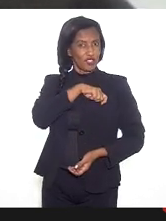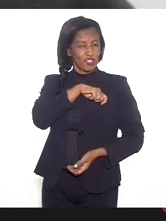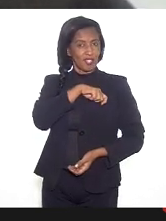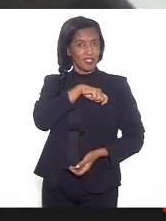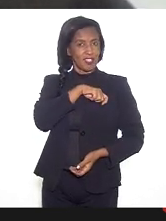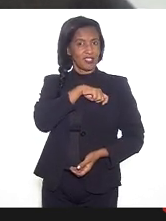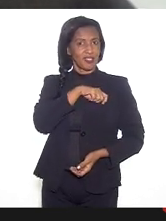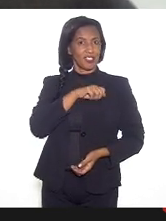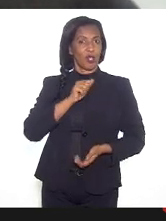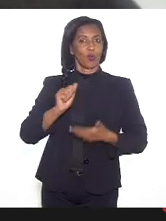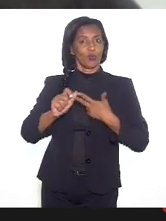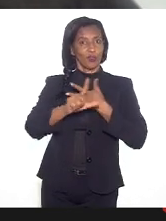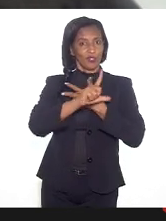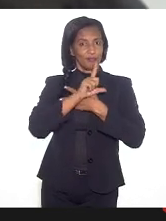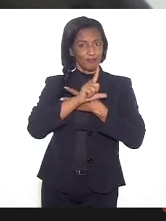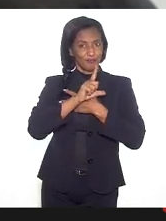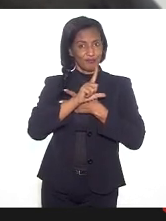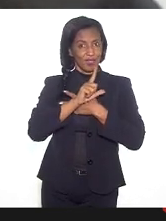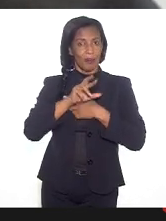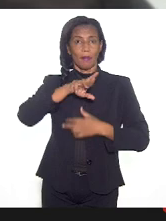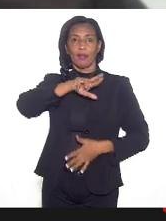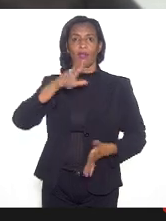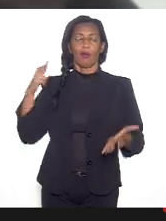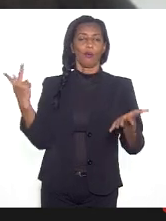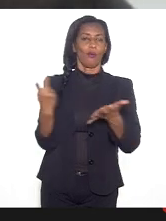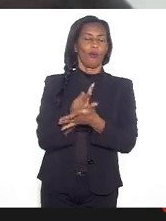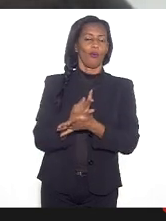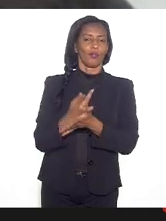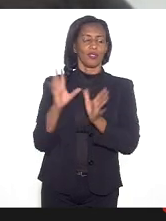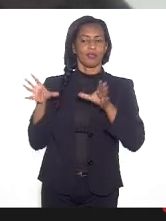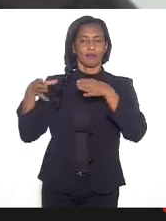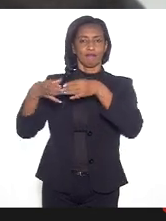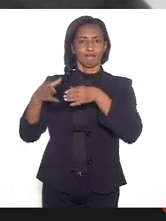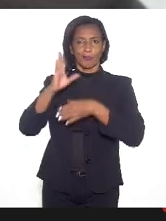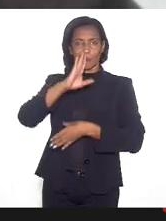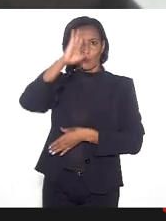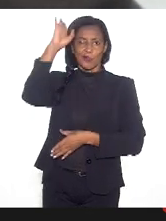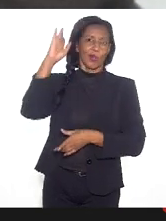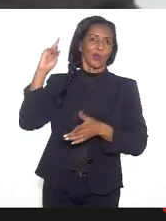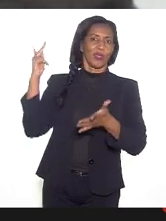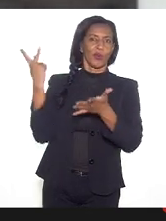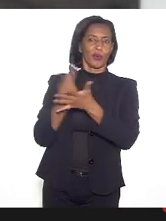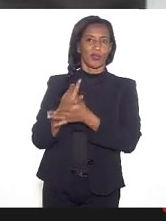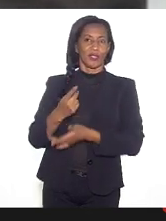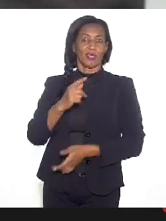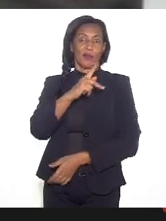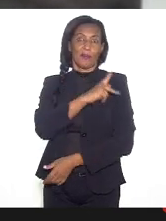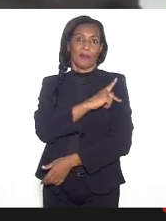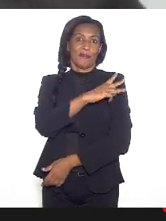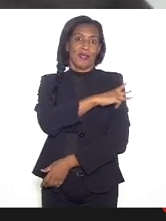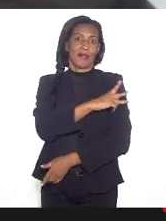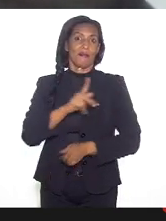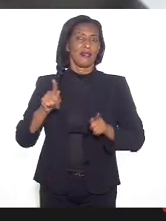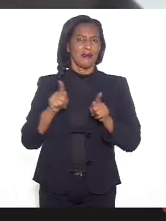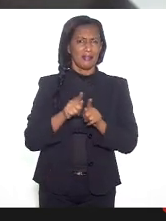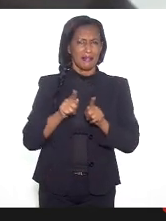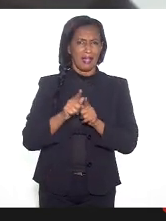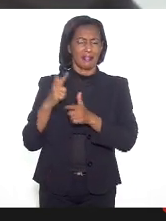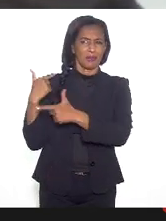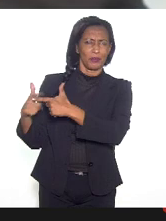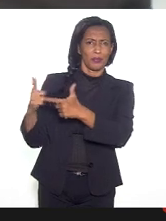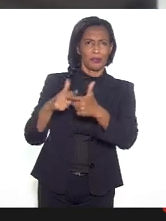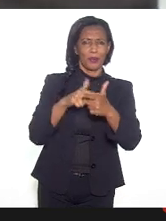do Poder Legislativo, para que não ocorra no Corpo de Bombeiros o que ocorreu na Polícia Militar e está dando tanto